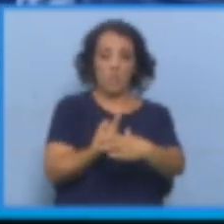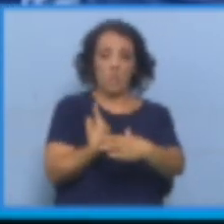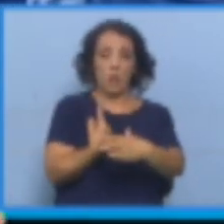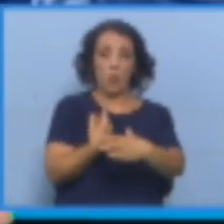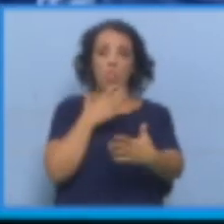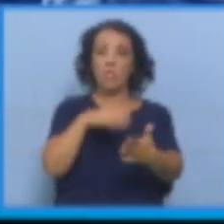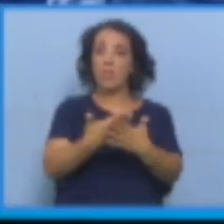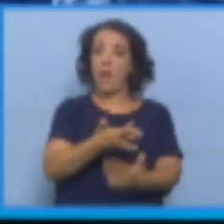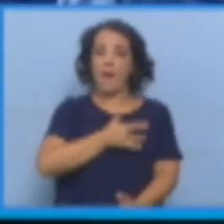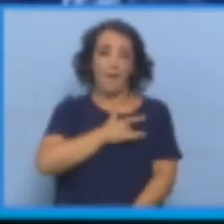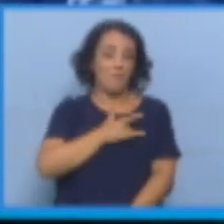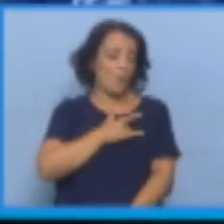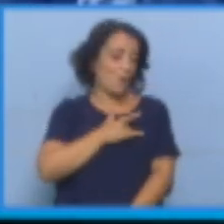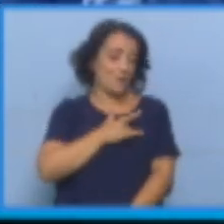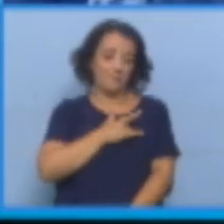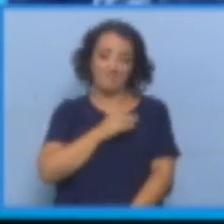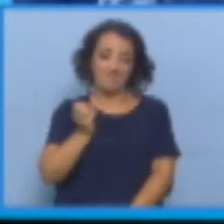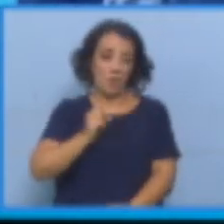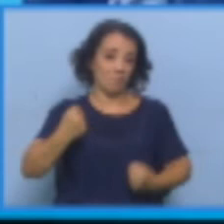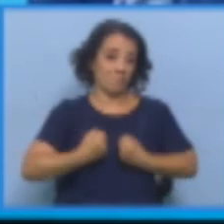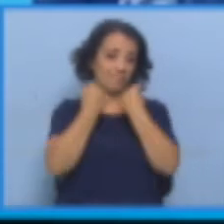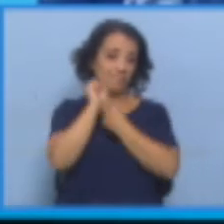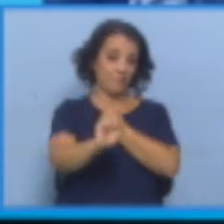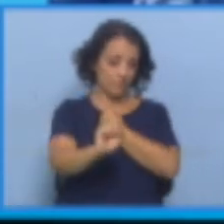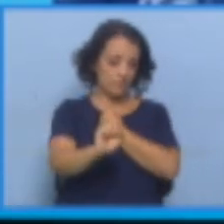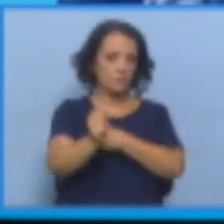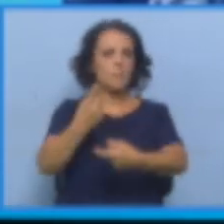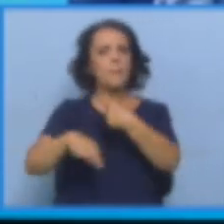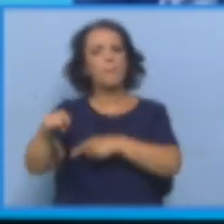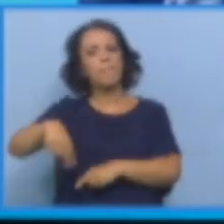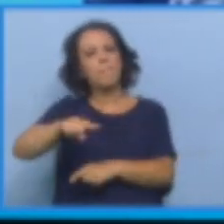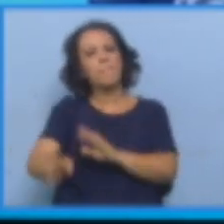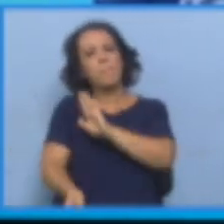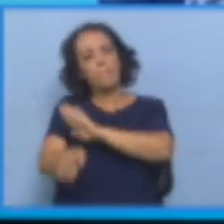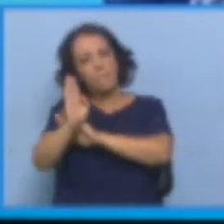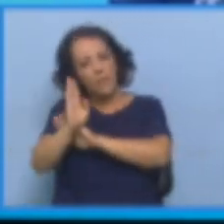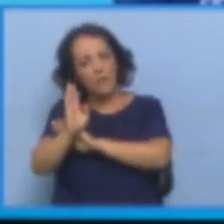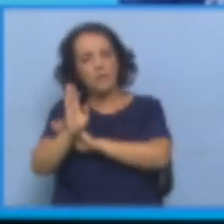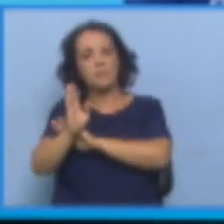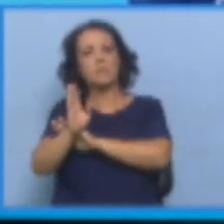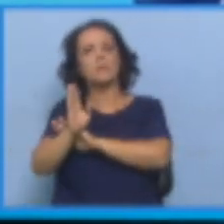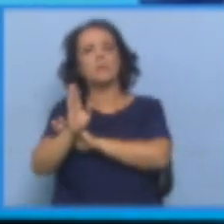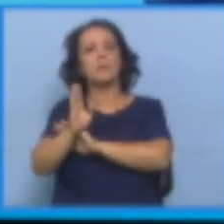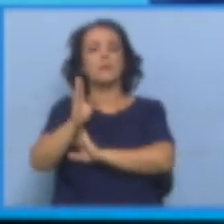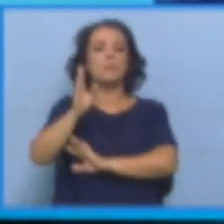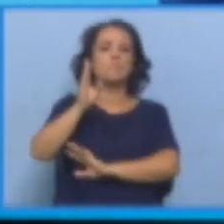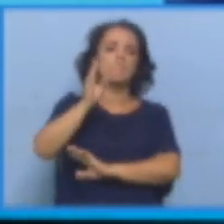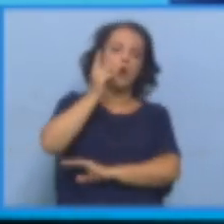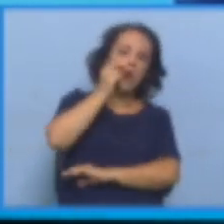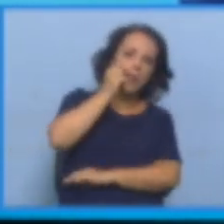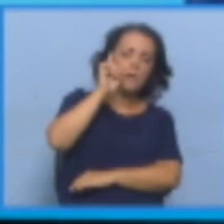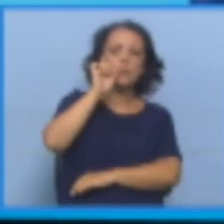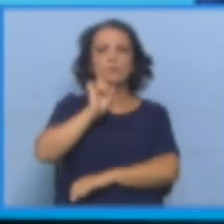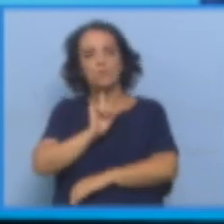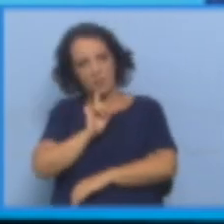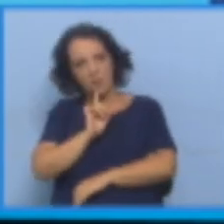amor, como fazemos esta interpretação. E eles partem sempre, sejam várias mulheres, sejam vários homens, partem